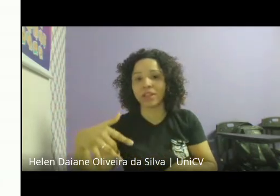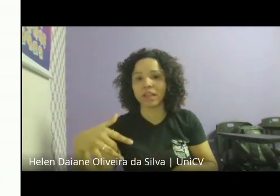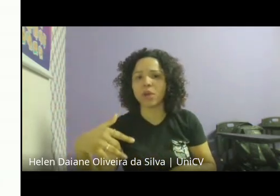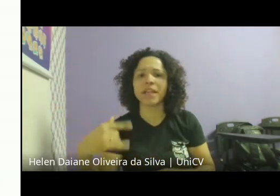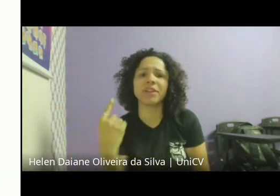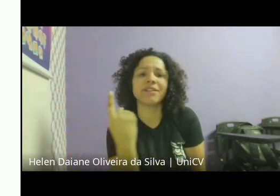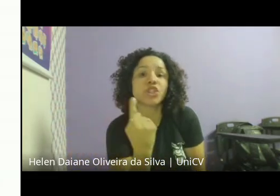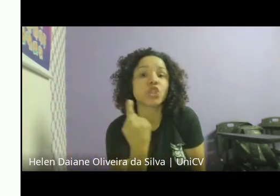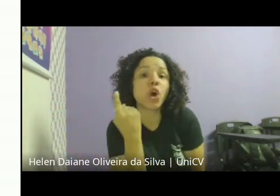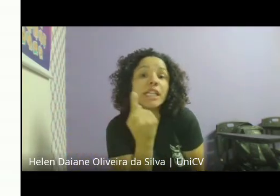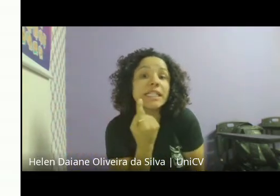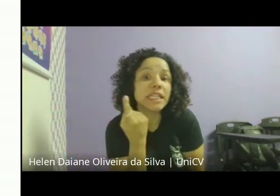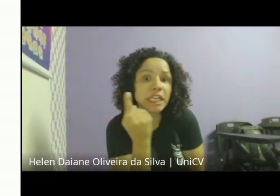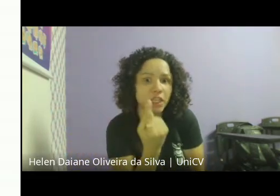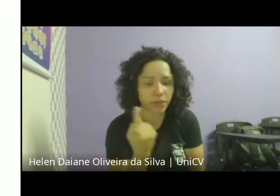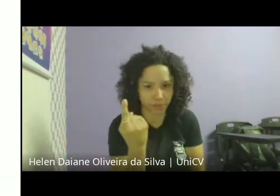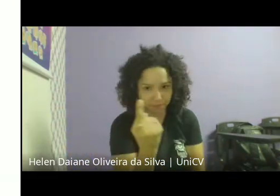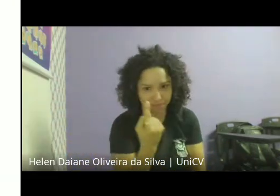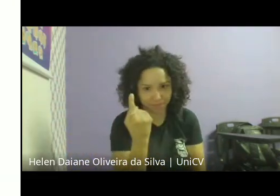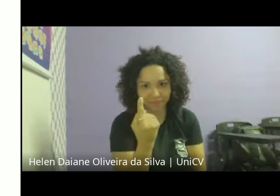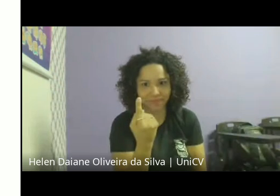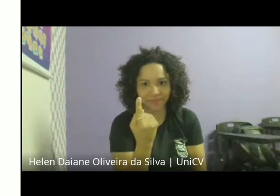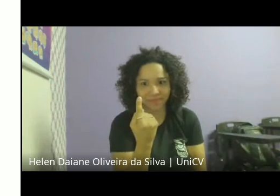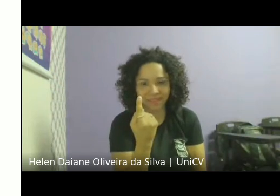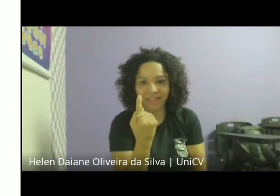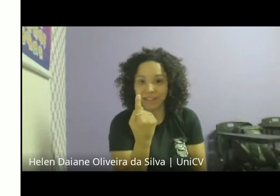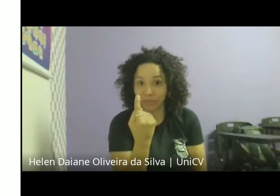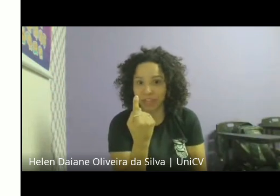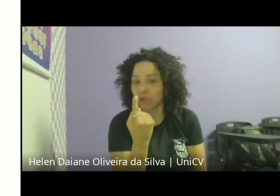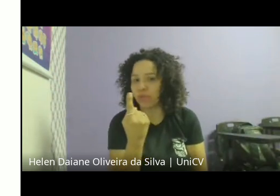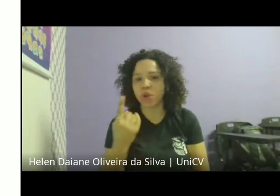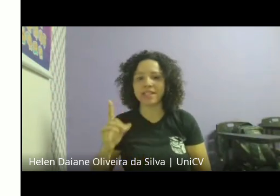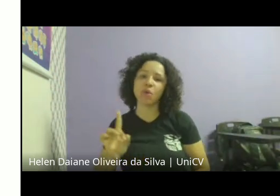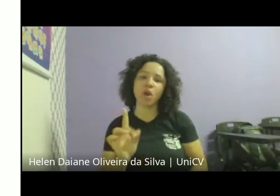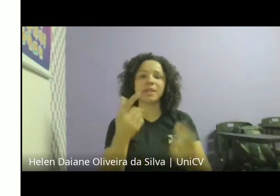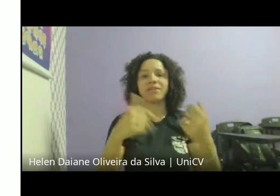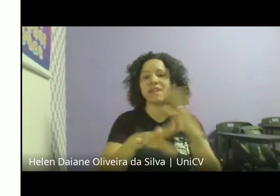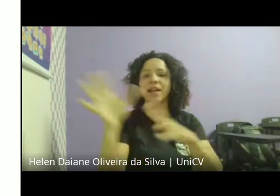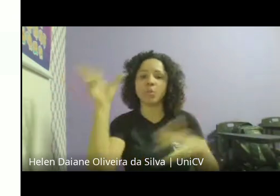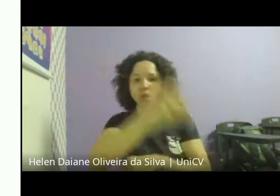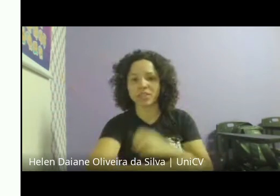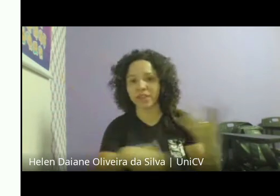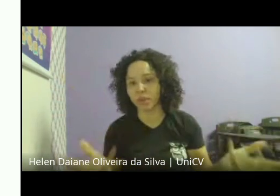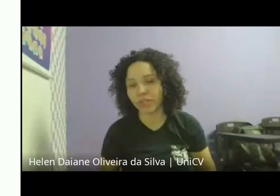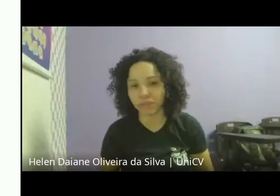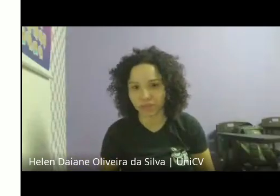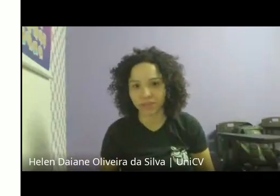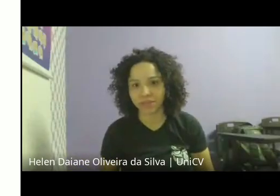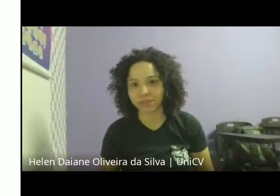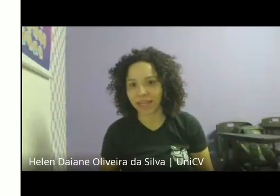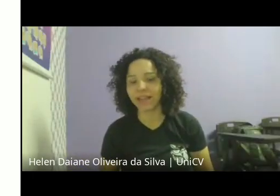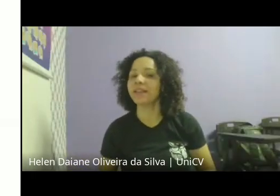região. Como que ele cuidava? Sozinho. Tá vendo? Eu não vou começar, o homem tava ali, tá, a onça veio e comeu.